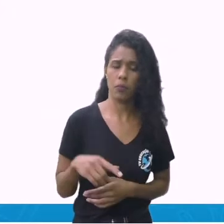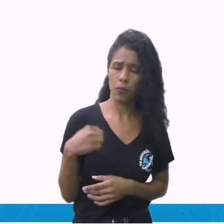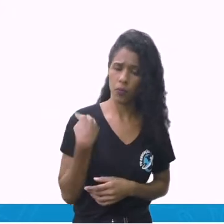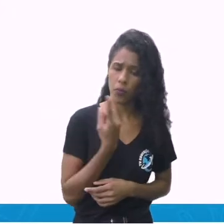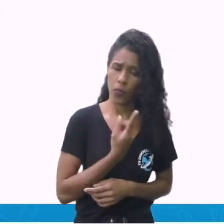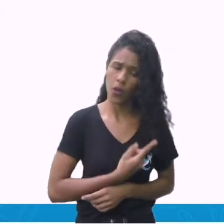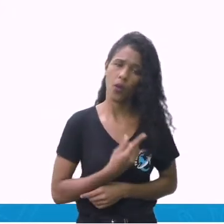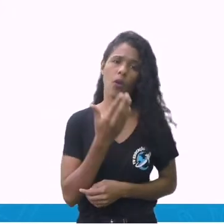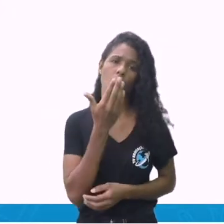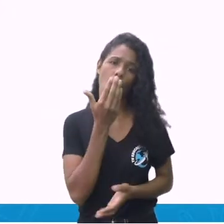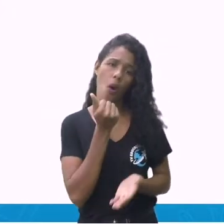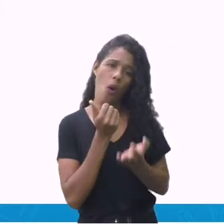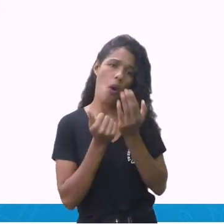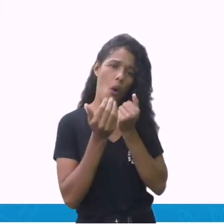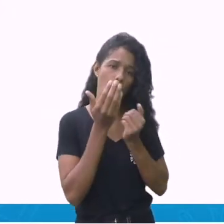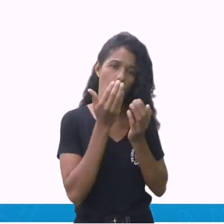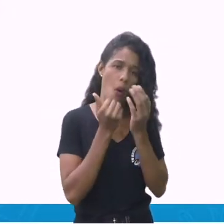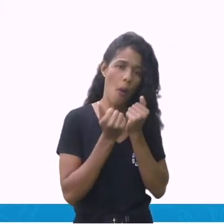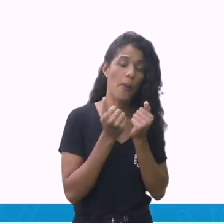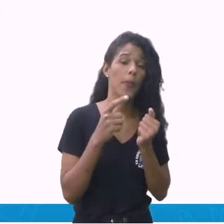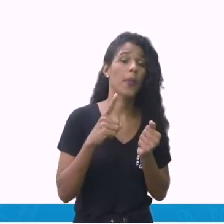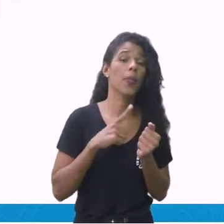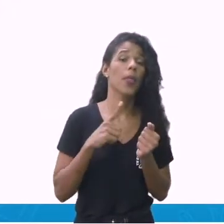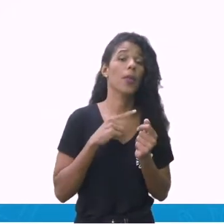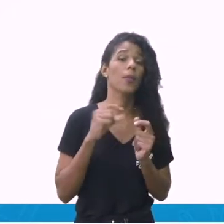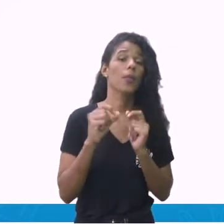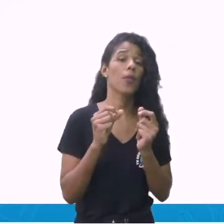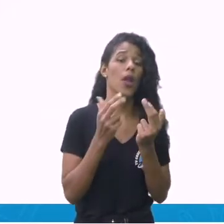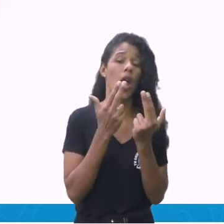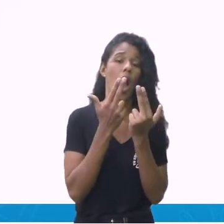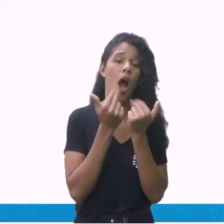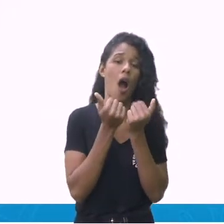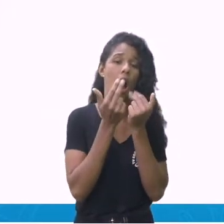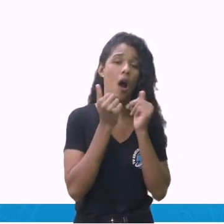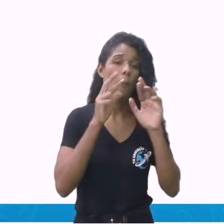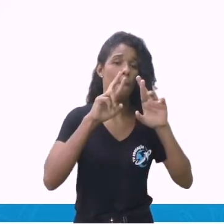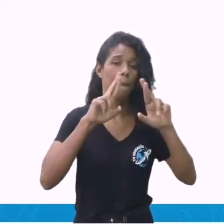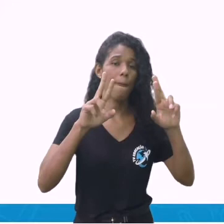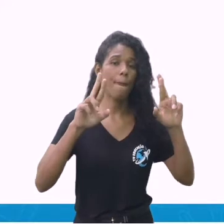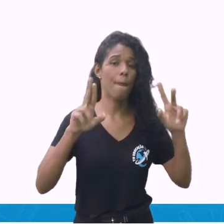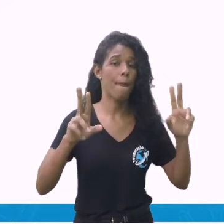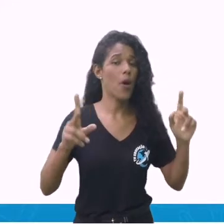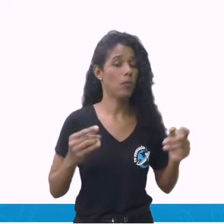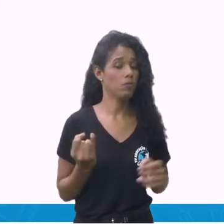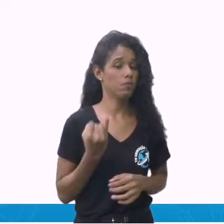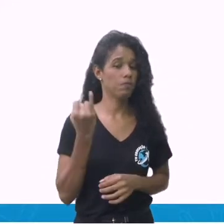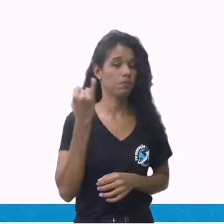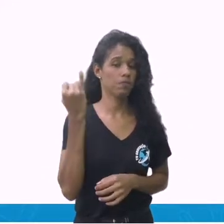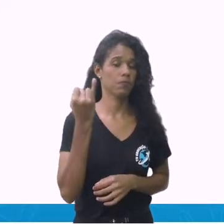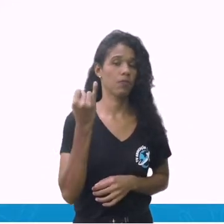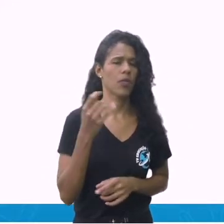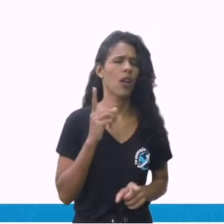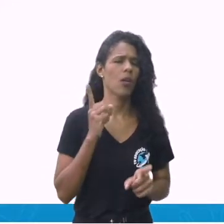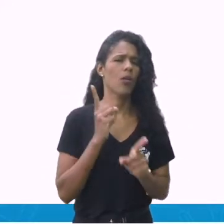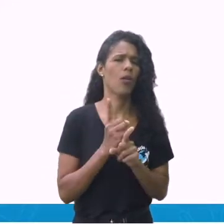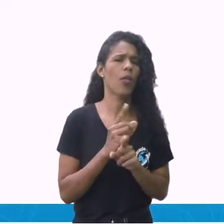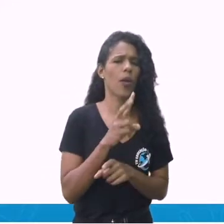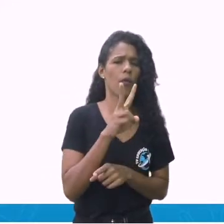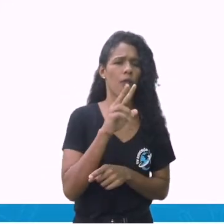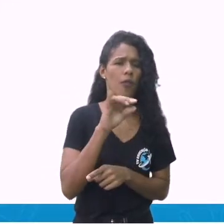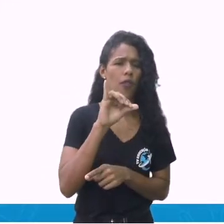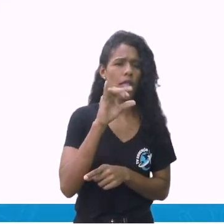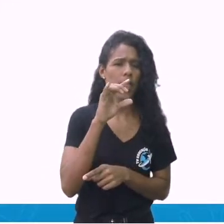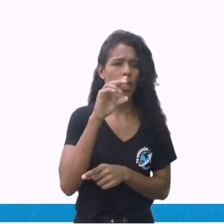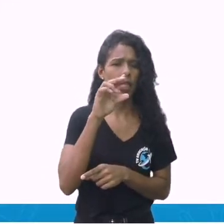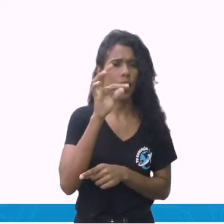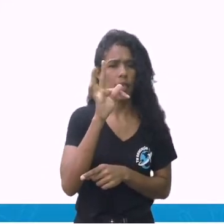ingerindo diferentes nutrientes. E aí a gente encontra frutas, verduras,